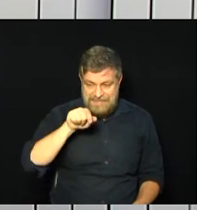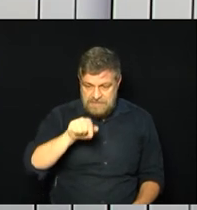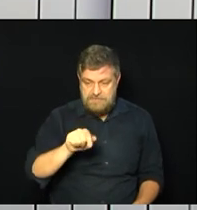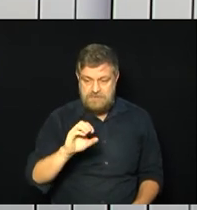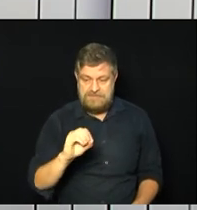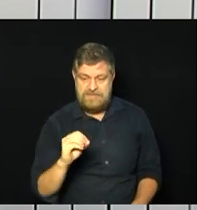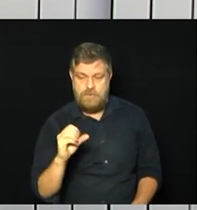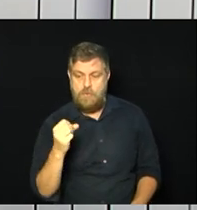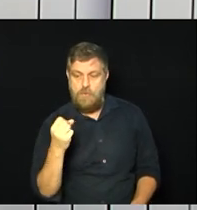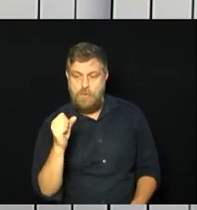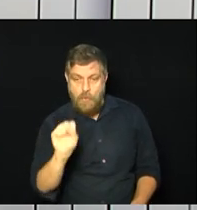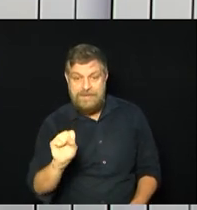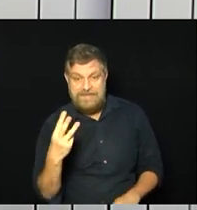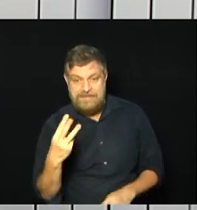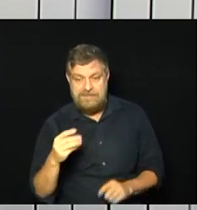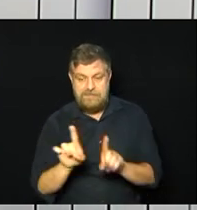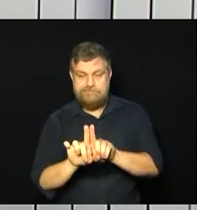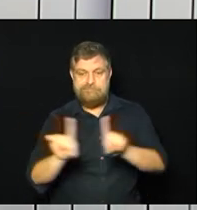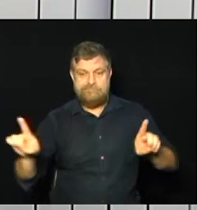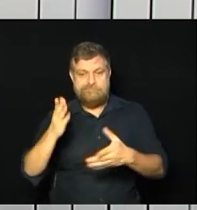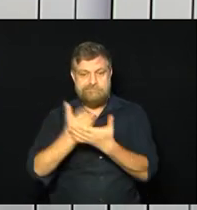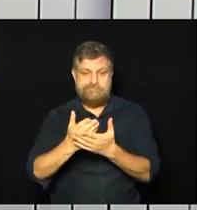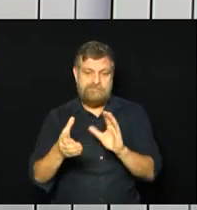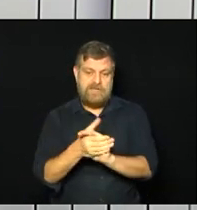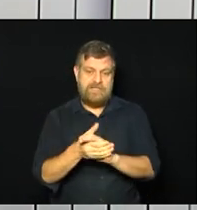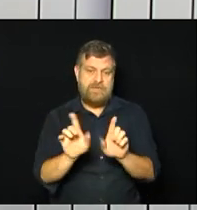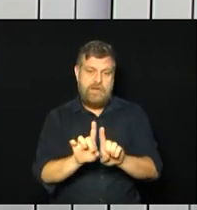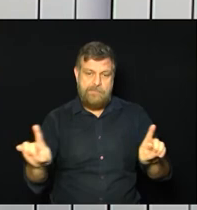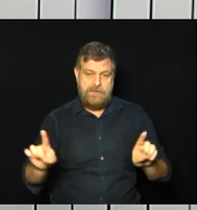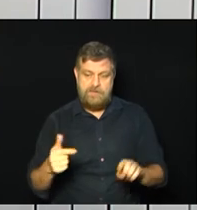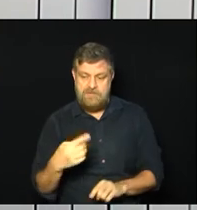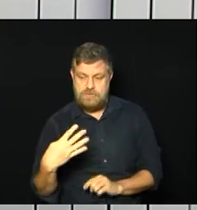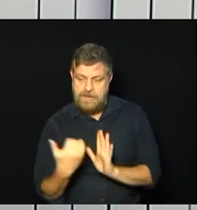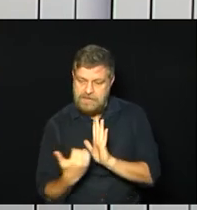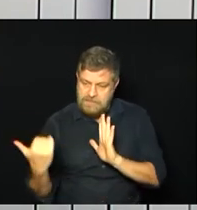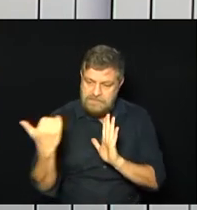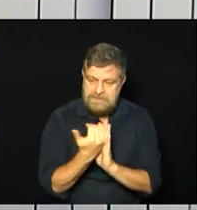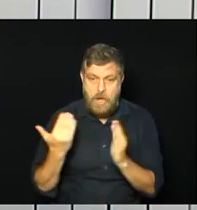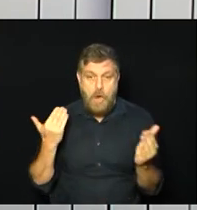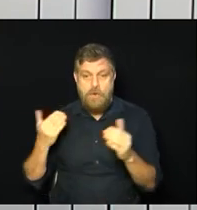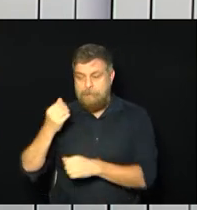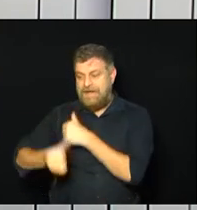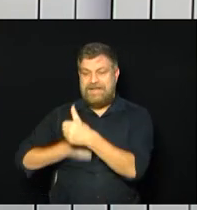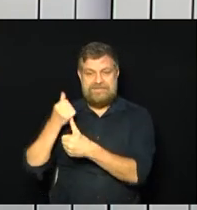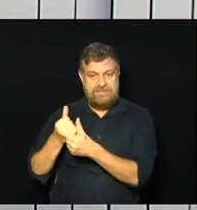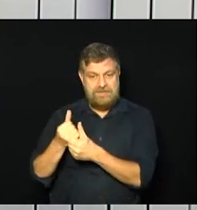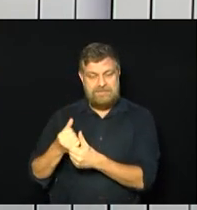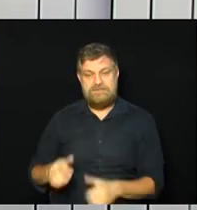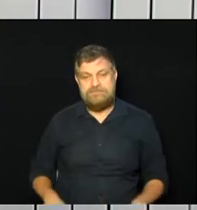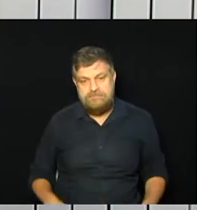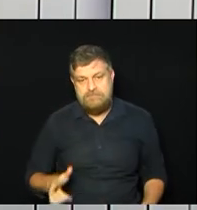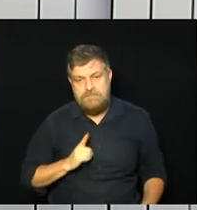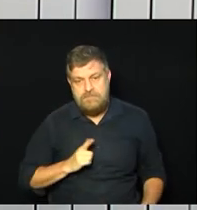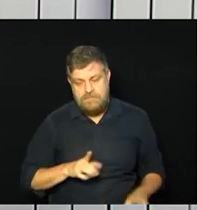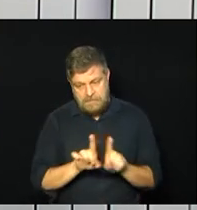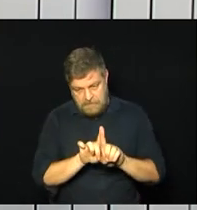37.083 divórcios, um aumento de 24% em relação ao primeiro semestre do ano passado.